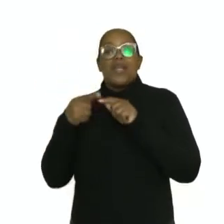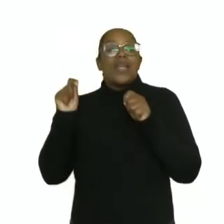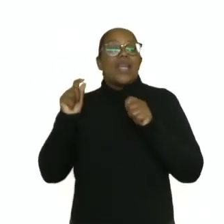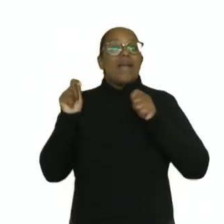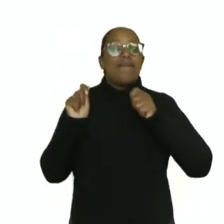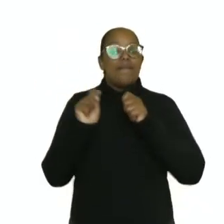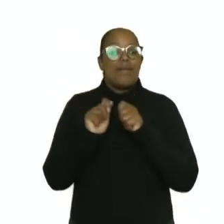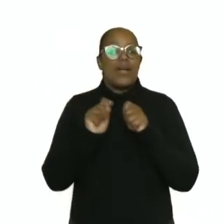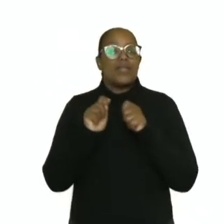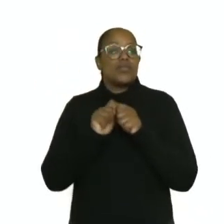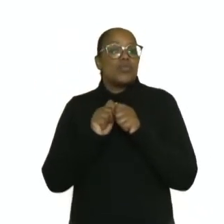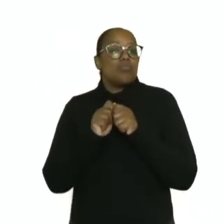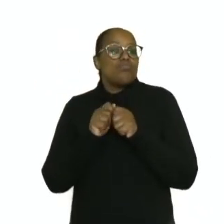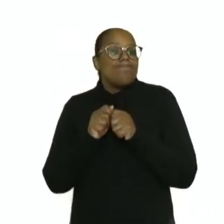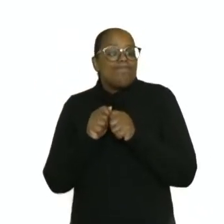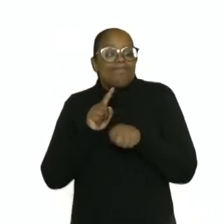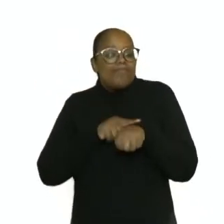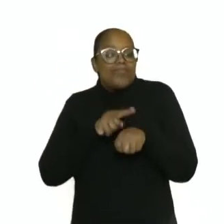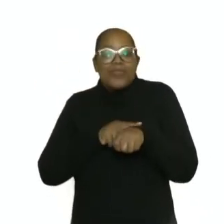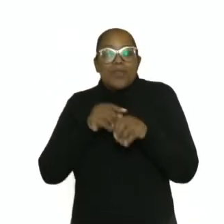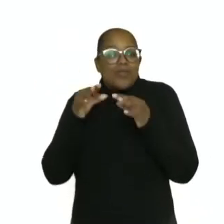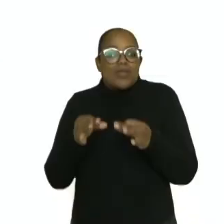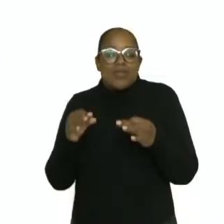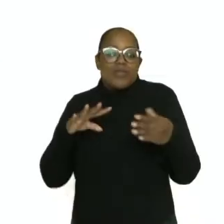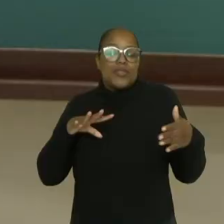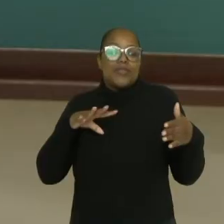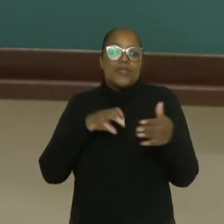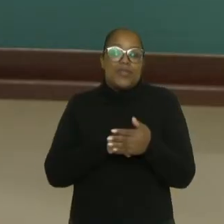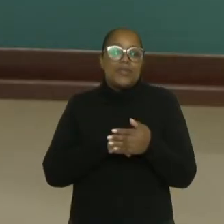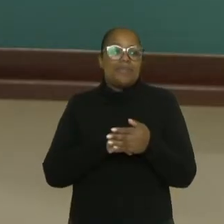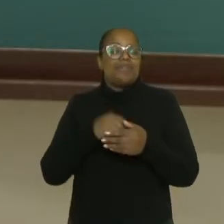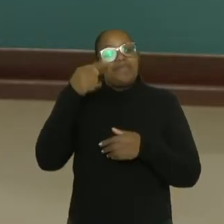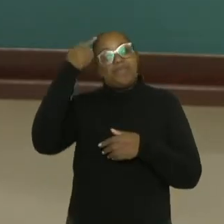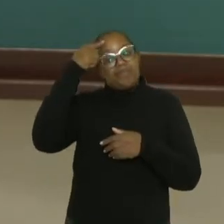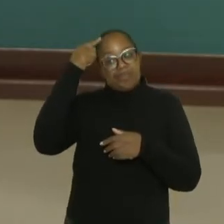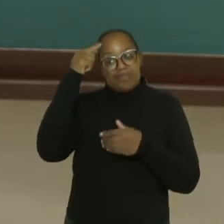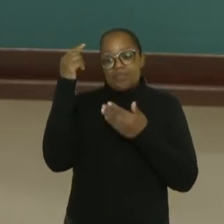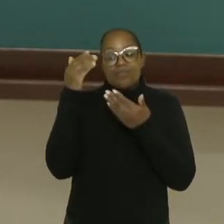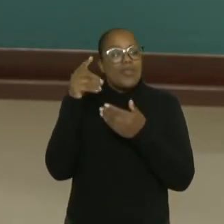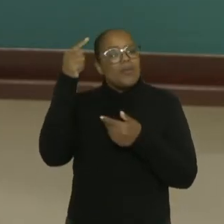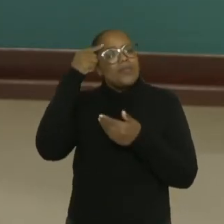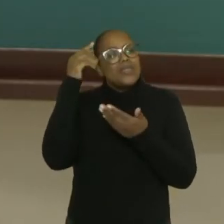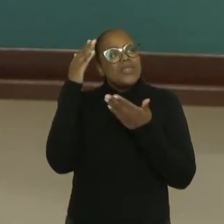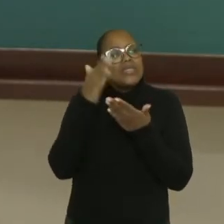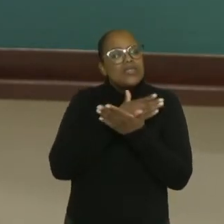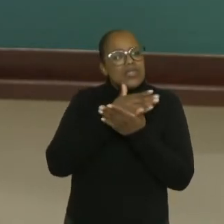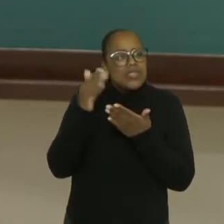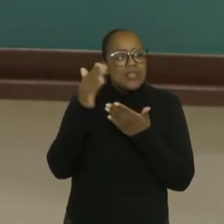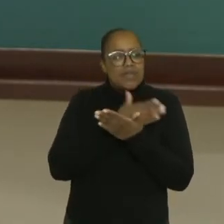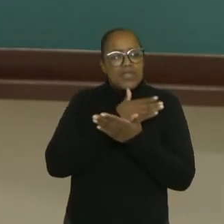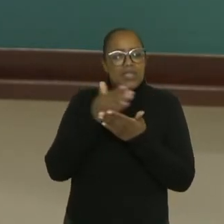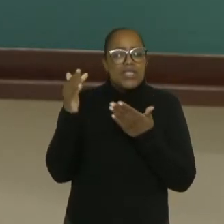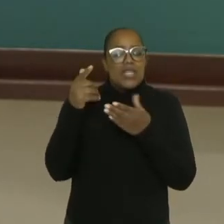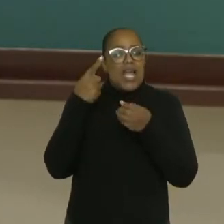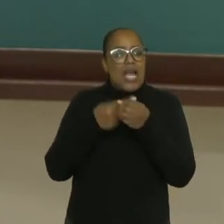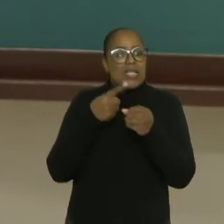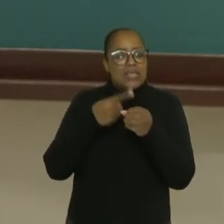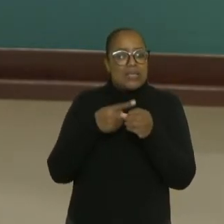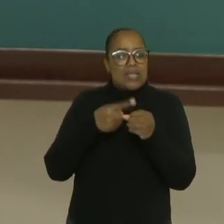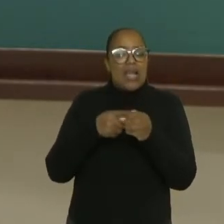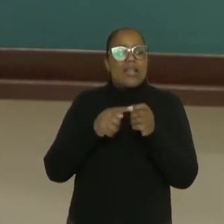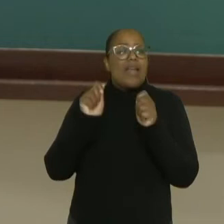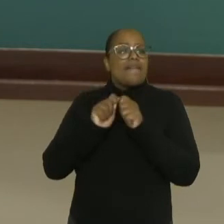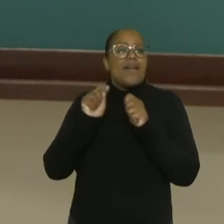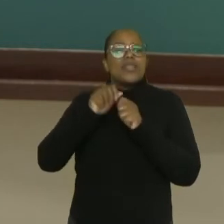numa estratégia assim mesmo de arquitetura, de dividir, como nessas imagens que a gente vê, né, de criar